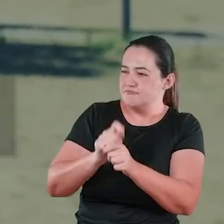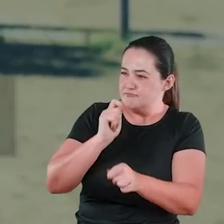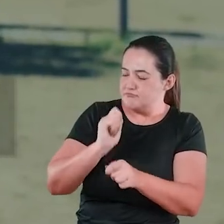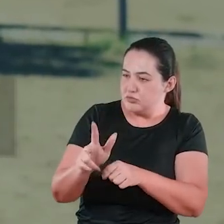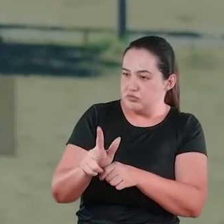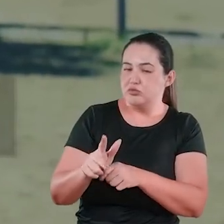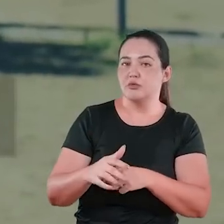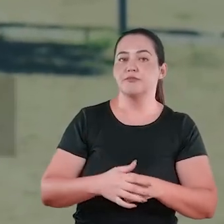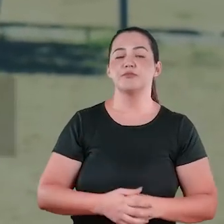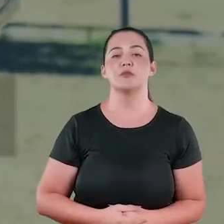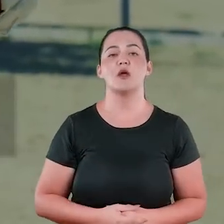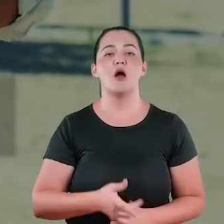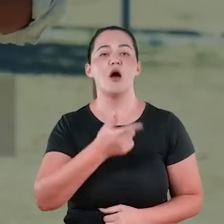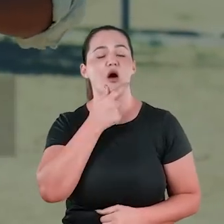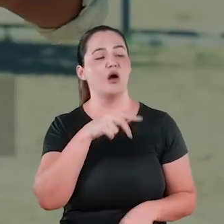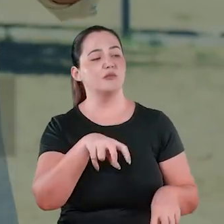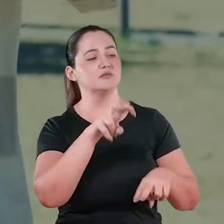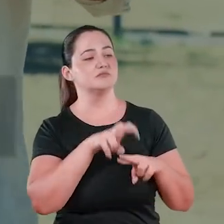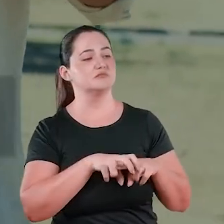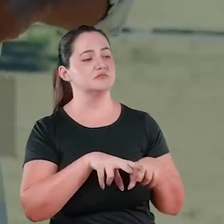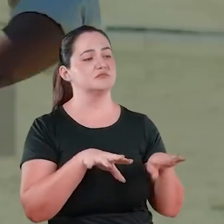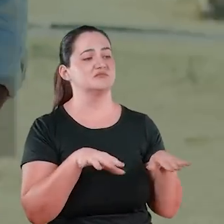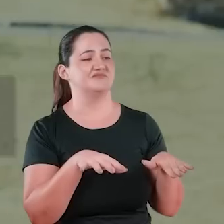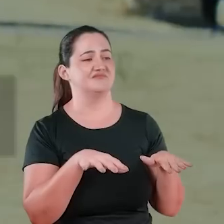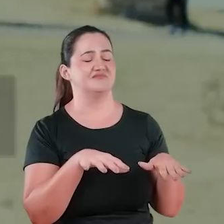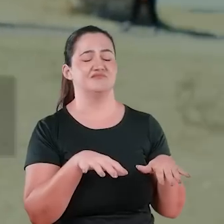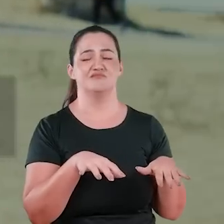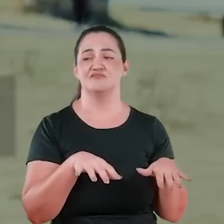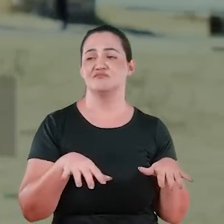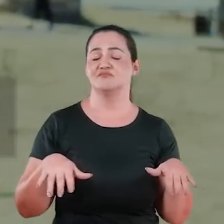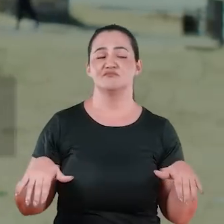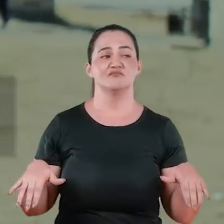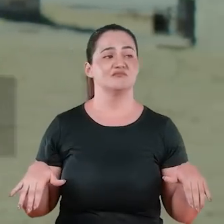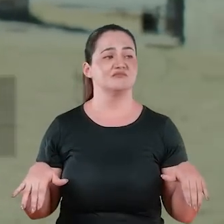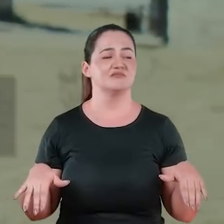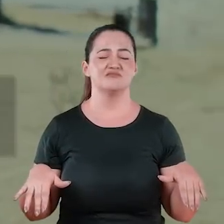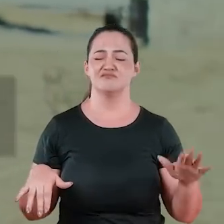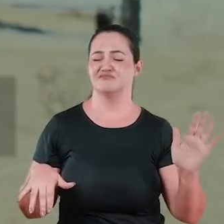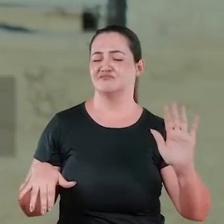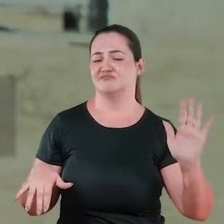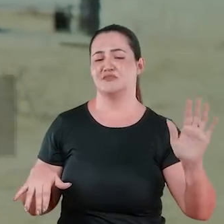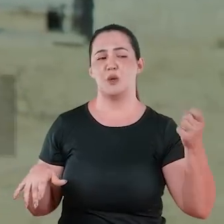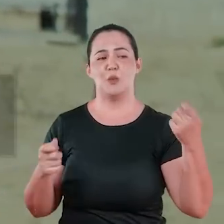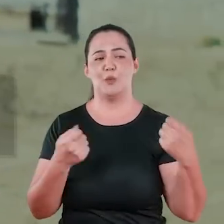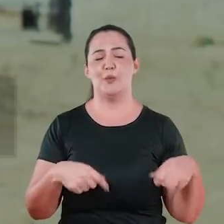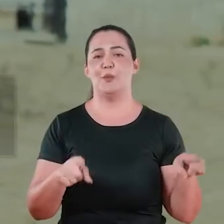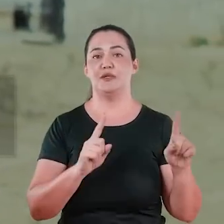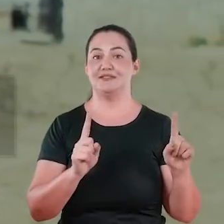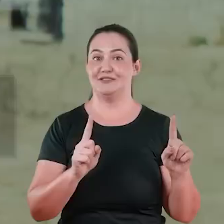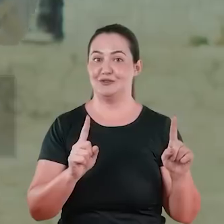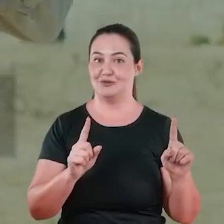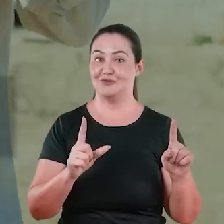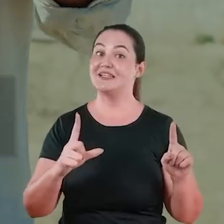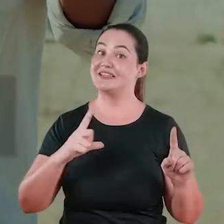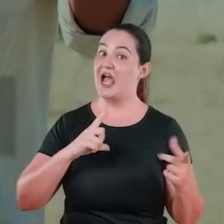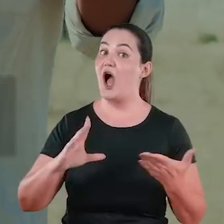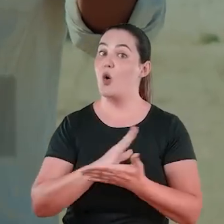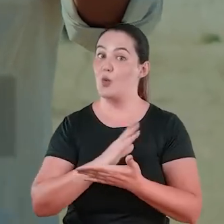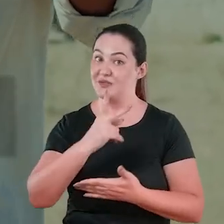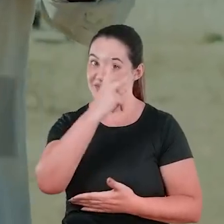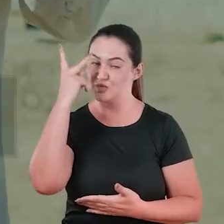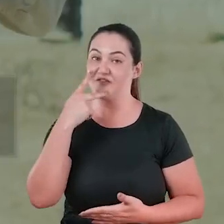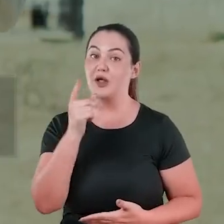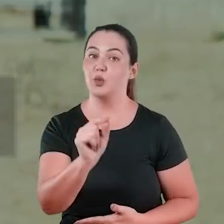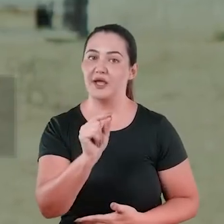você me der dinheiro, eu posso fabricar isso e você vai proteger a cidade de Constantinopla. Bom, aqui tem duas